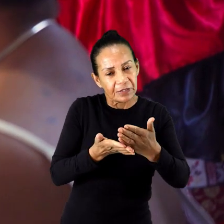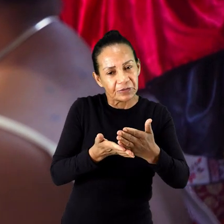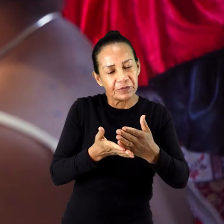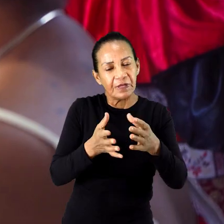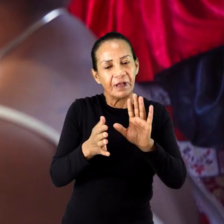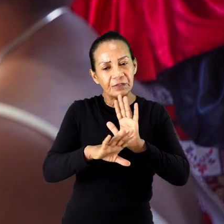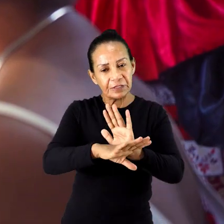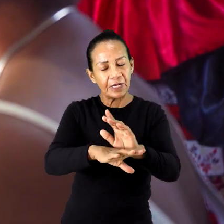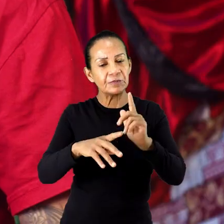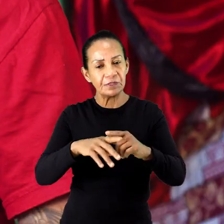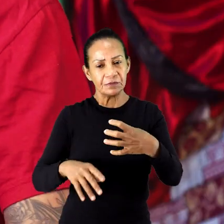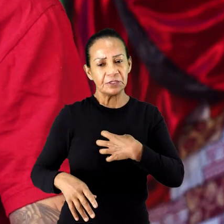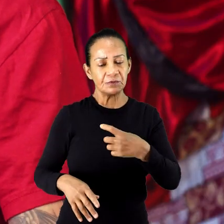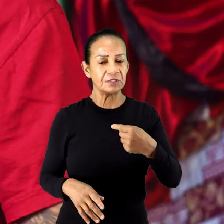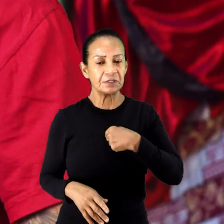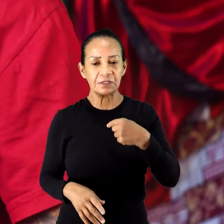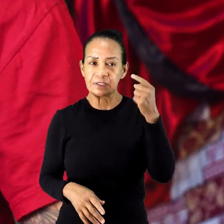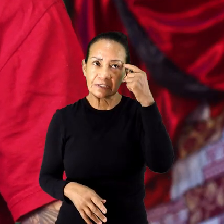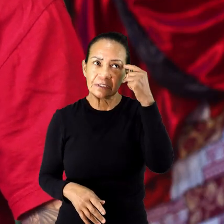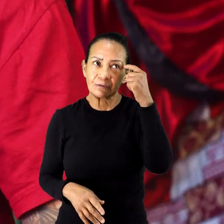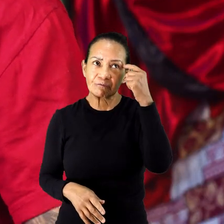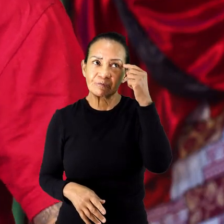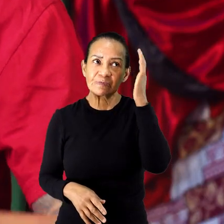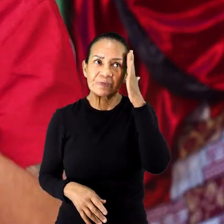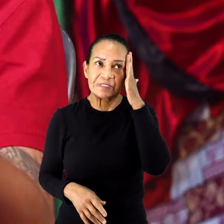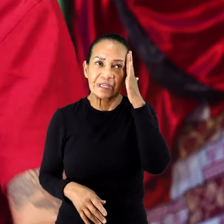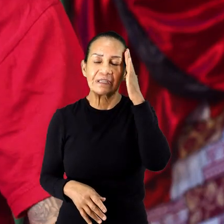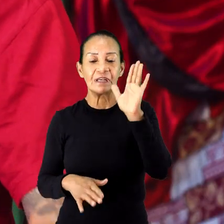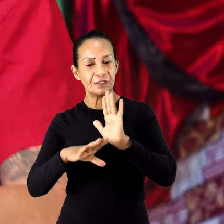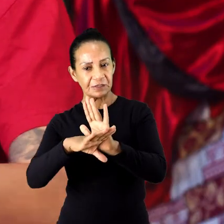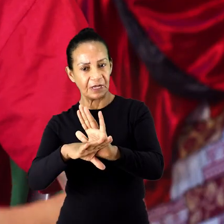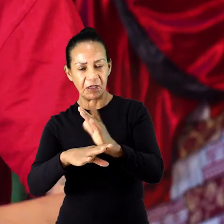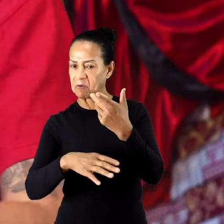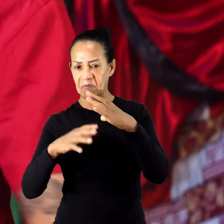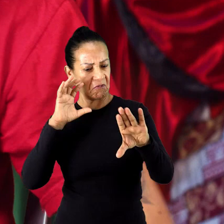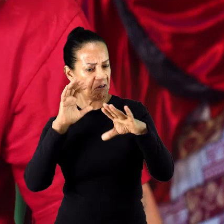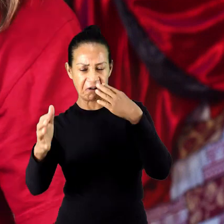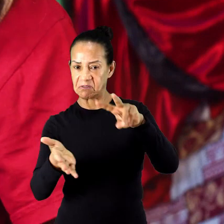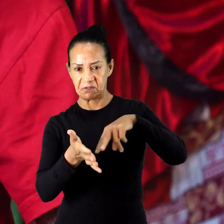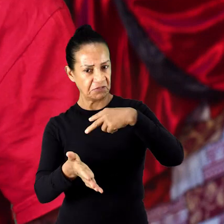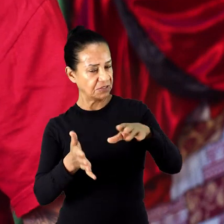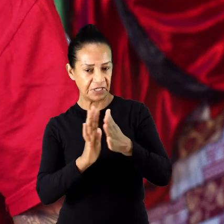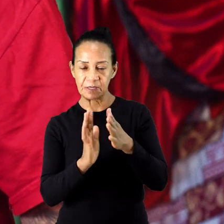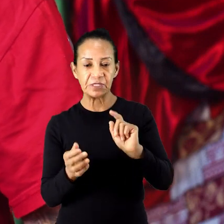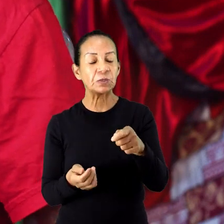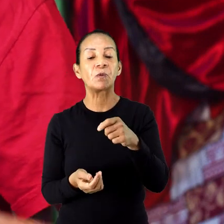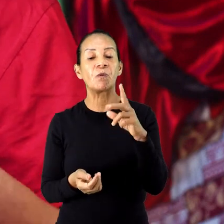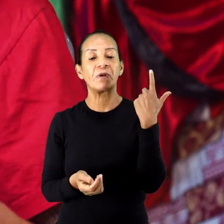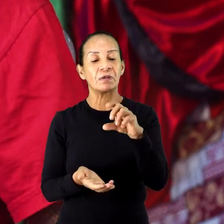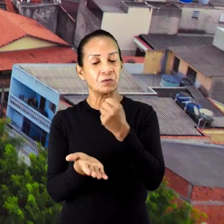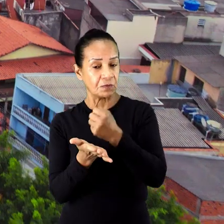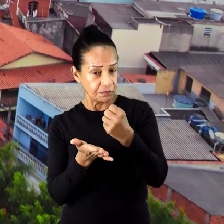dessa maneira, porque é a maneira que eu acho que eu posso contribuir, sabe? Porque eu não danço, não canto, mas eu sei ali minimamente mexer com a